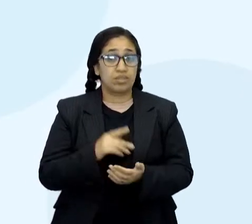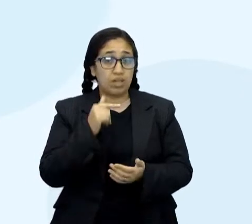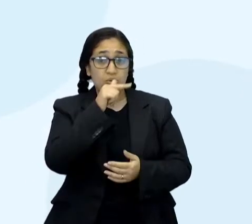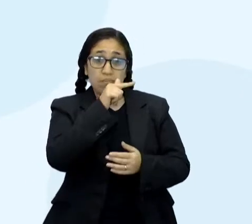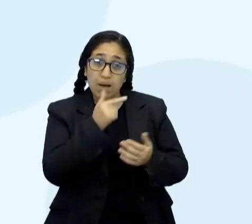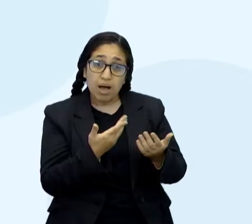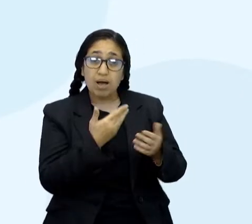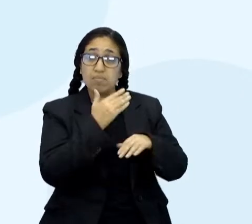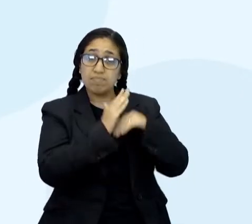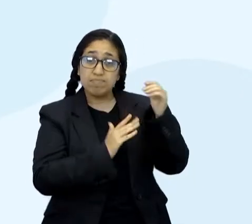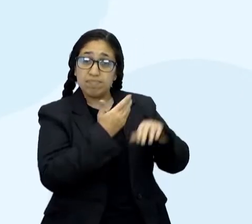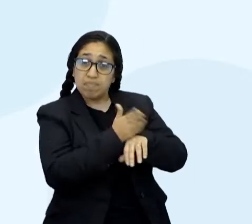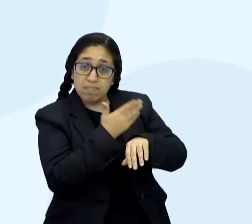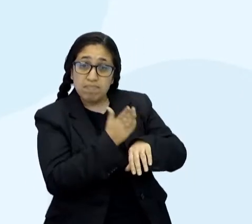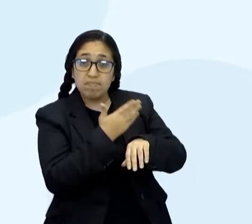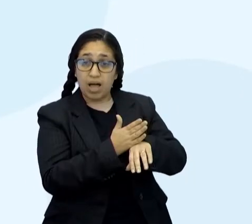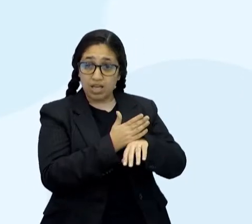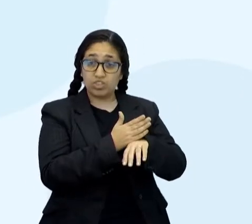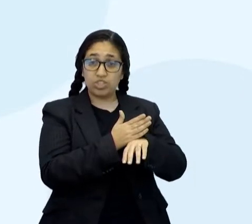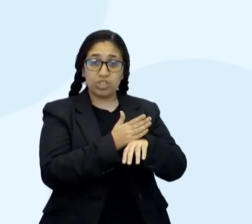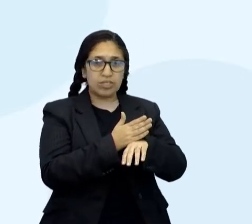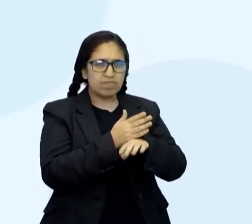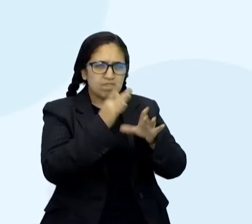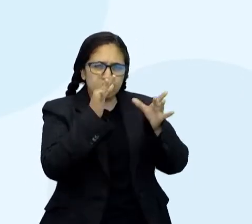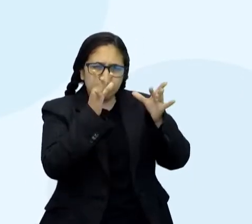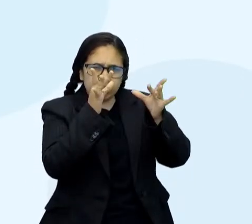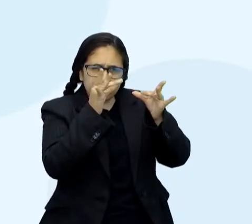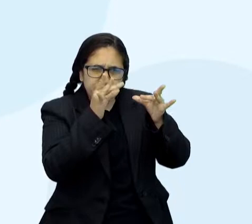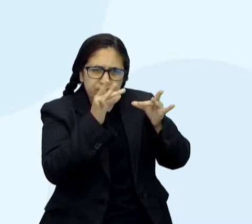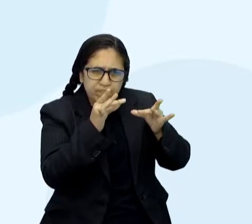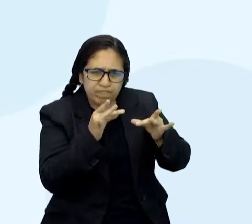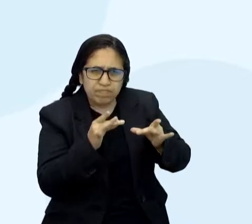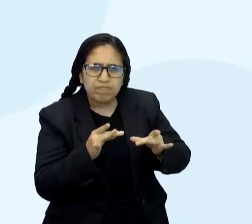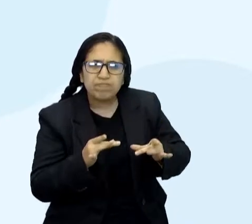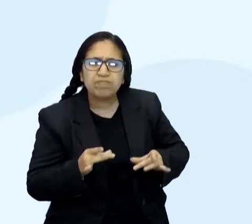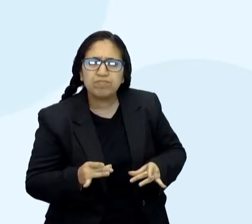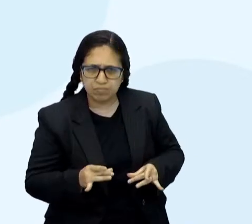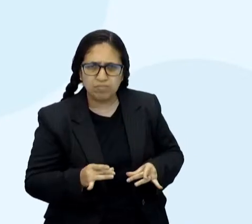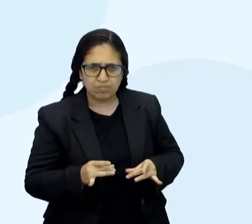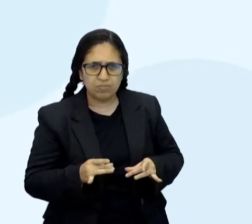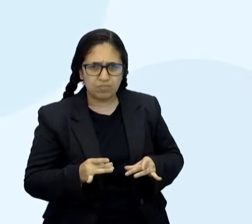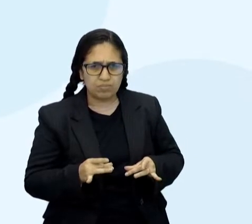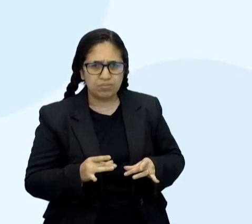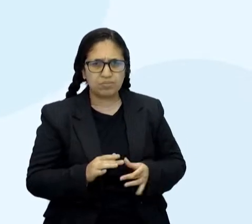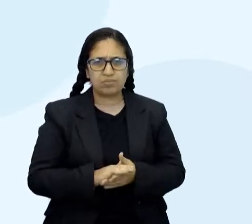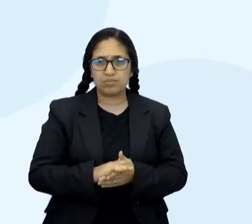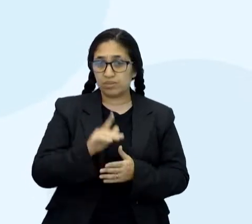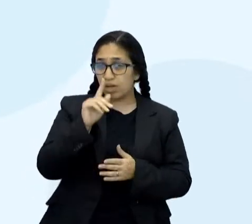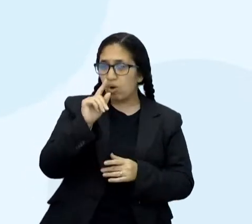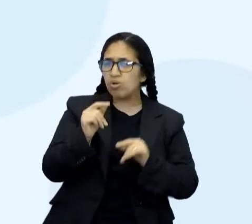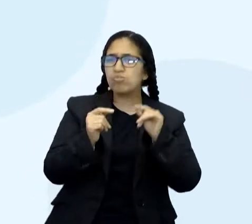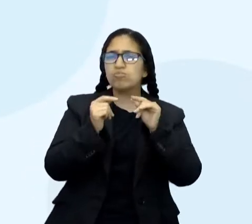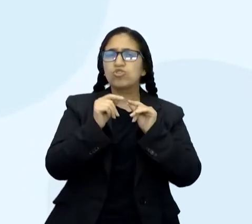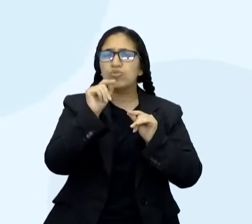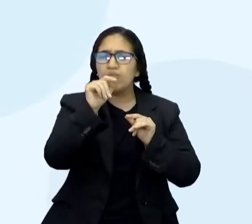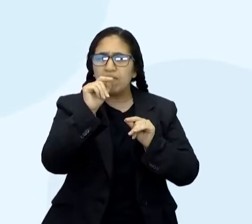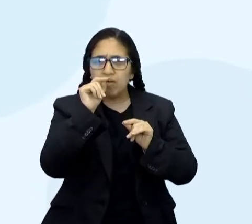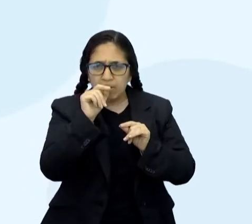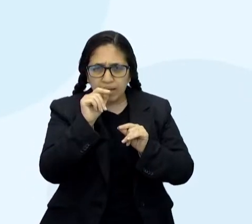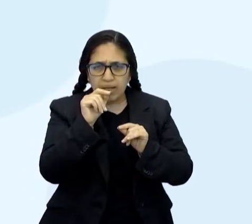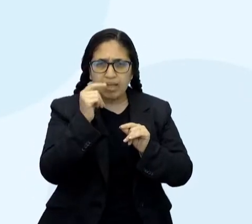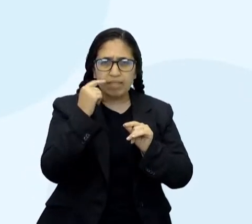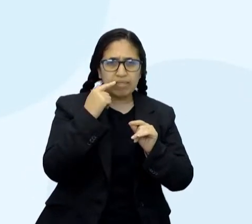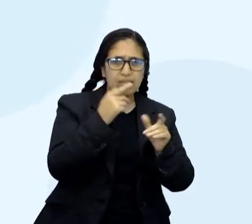Trata-se de uma prática jornalística criteriosa, como todo jornalismo deve ser. A questão é que o fio condutor